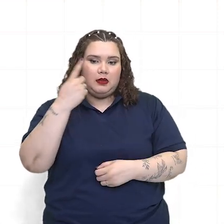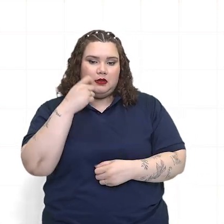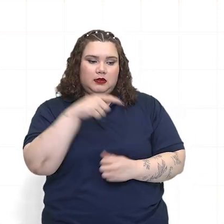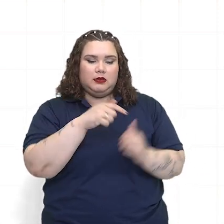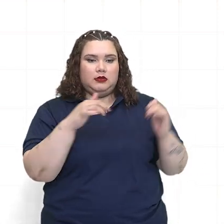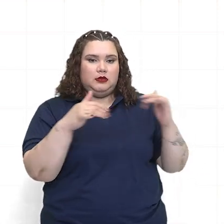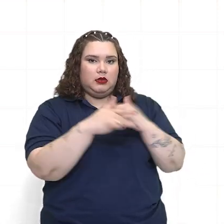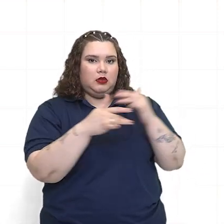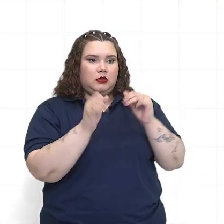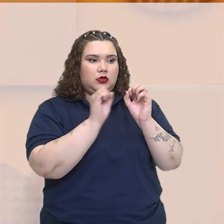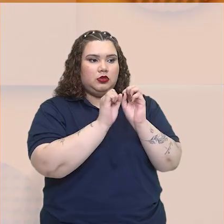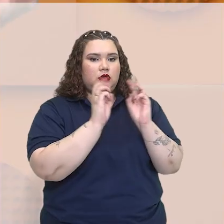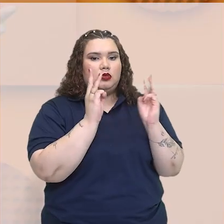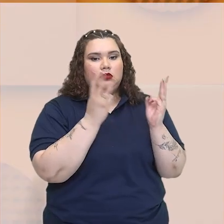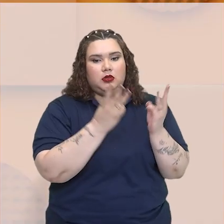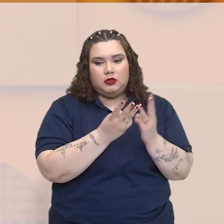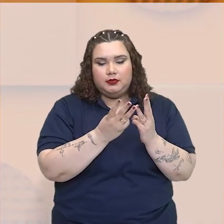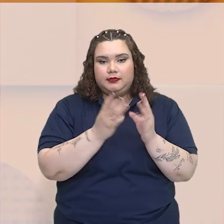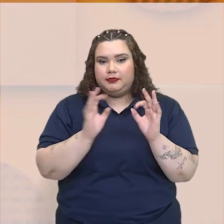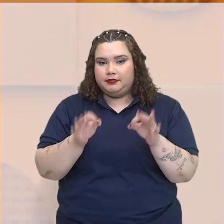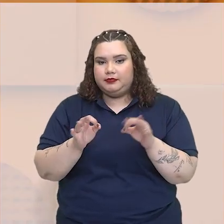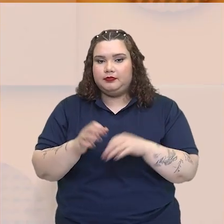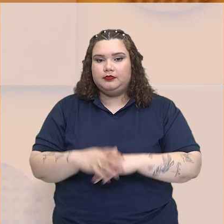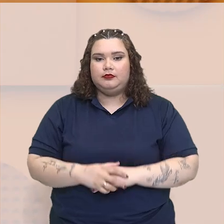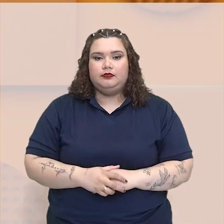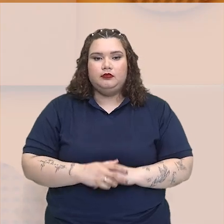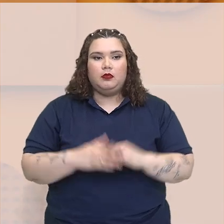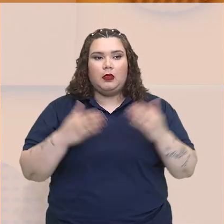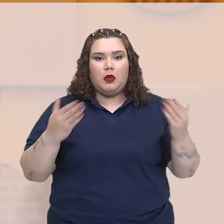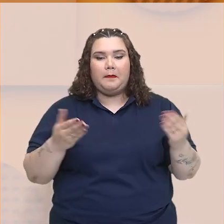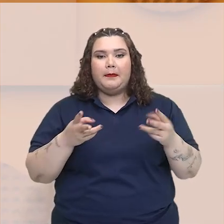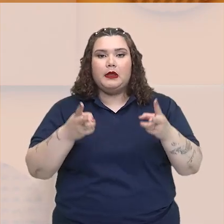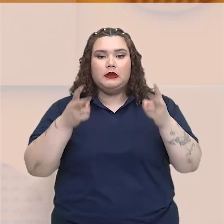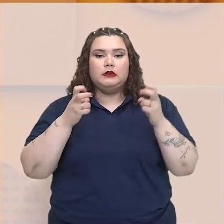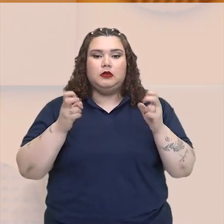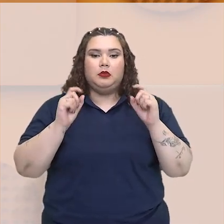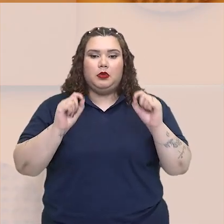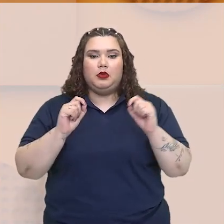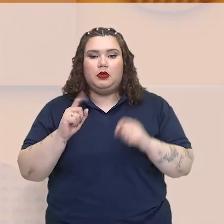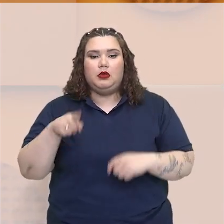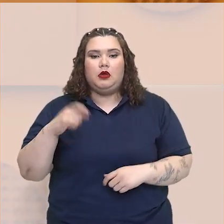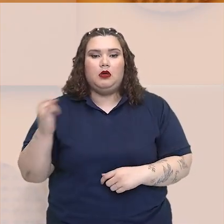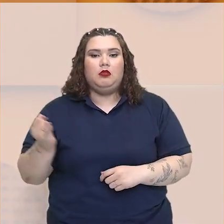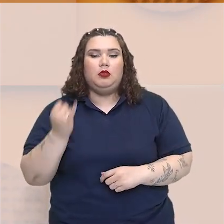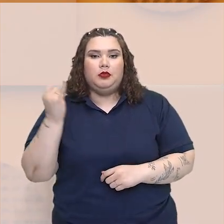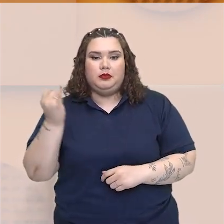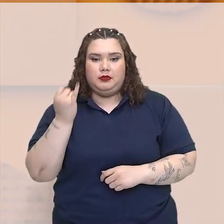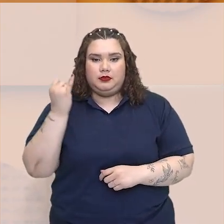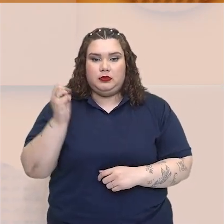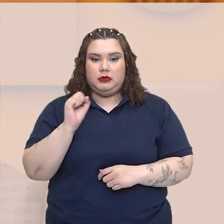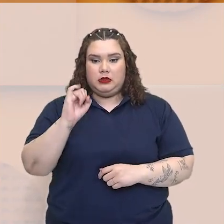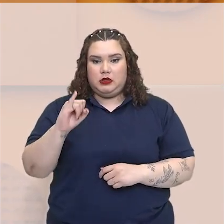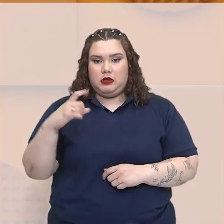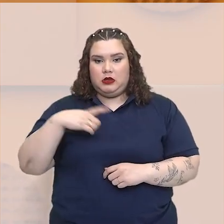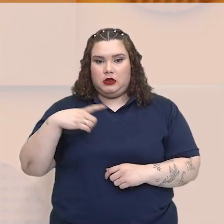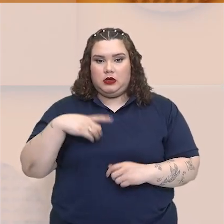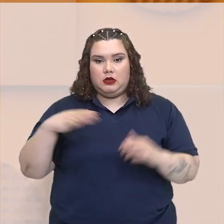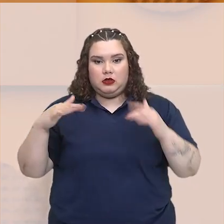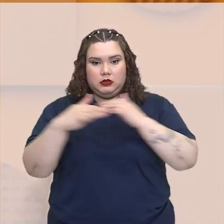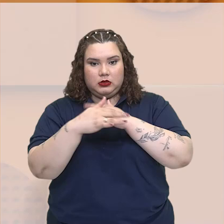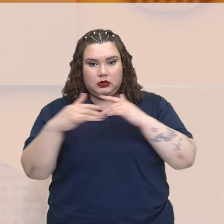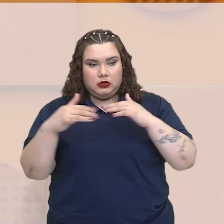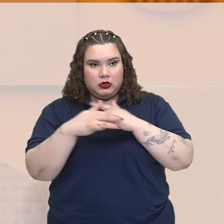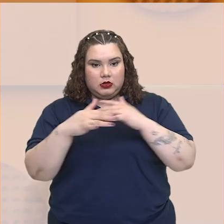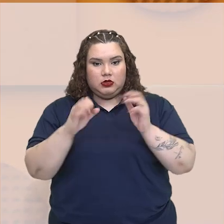nesta cidade, que é, então, Jerusalém. E, né, então, percebam, então, essa importância. Se nós temos ali a cidade